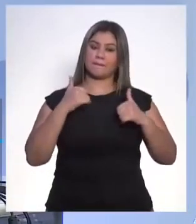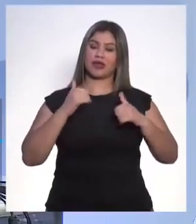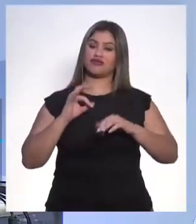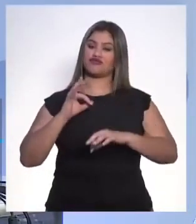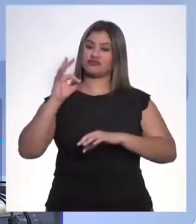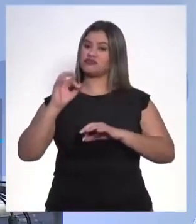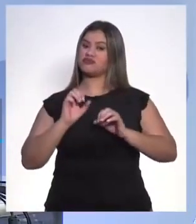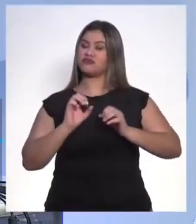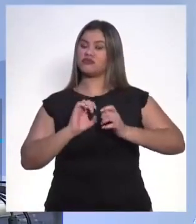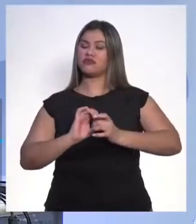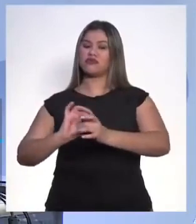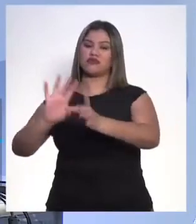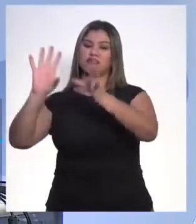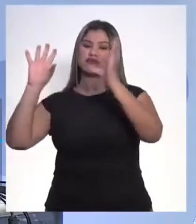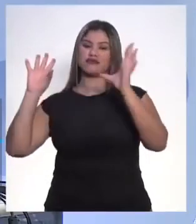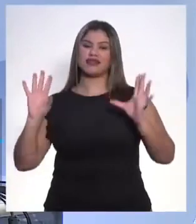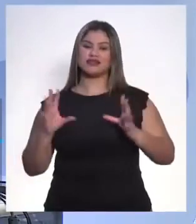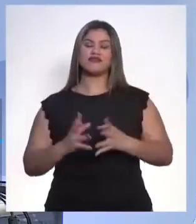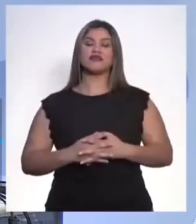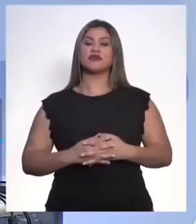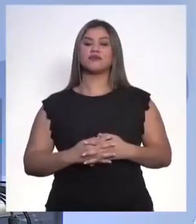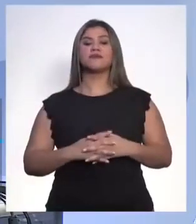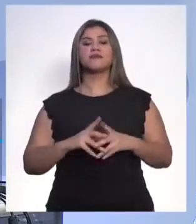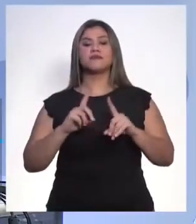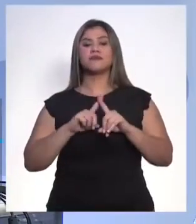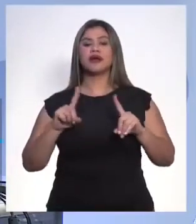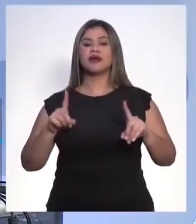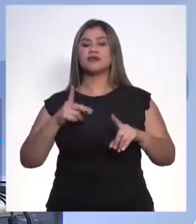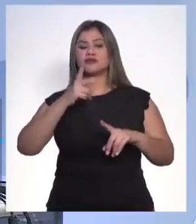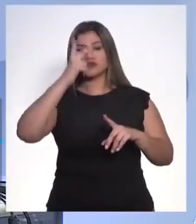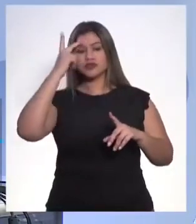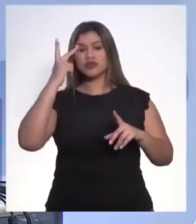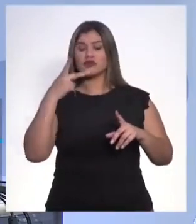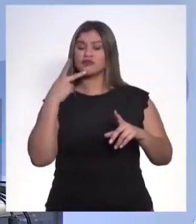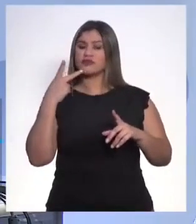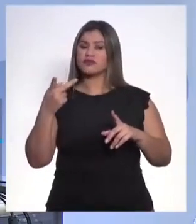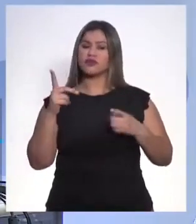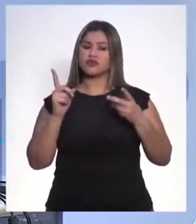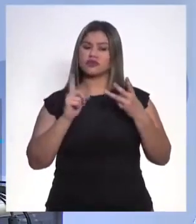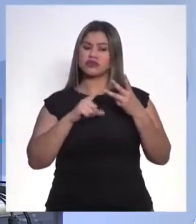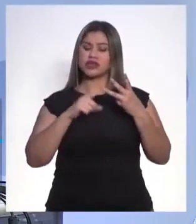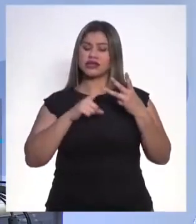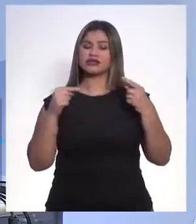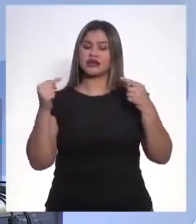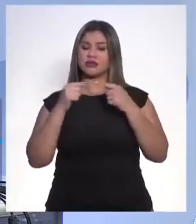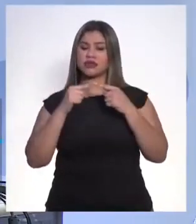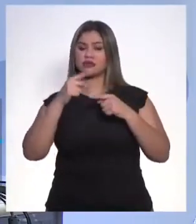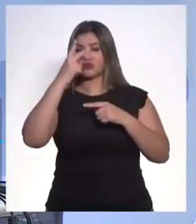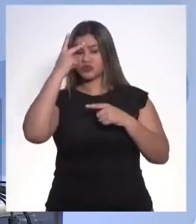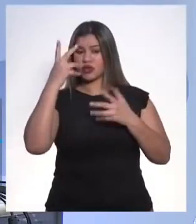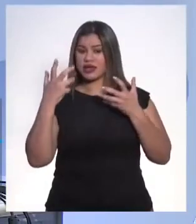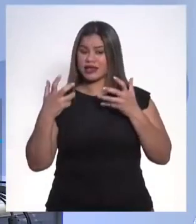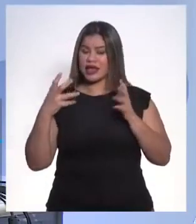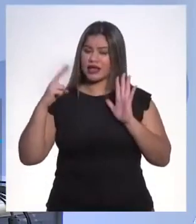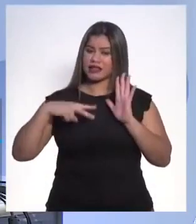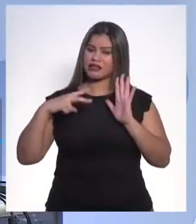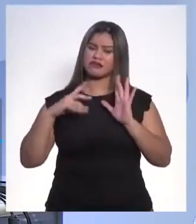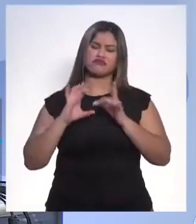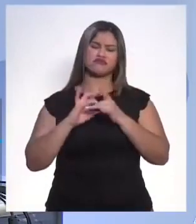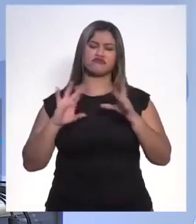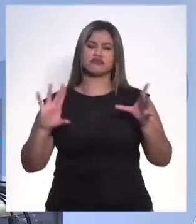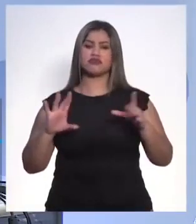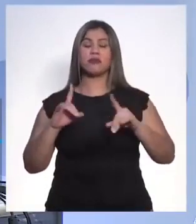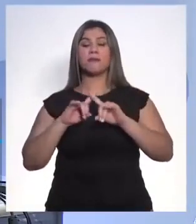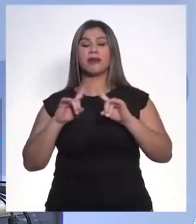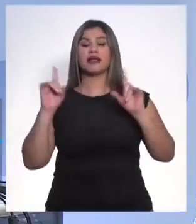Agora, em relação a quem... Alguém escreveu assim, para quem quiser ler. Obviamente, é para quem quiser ler, se interessar pelo assunto. Mas é